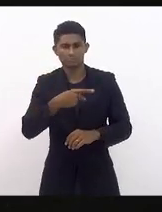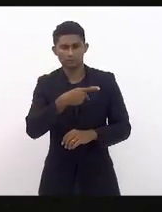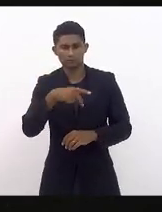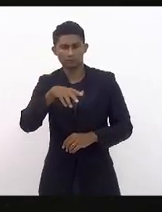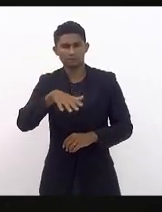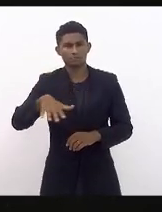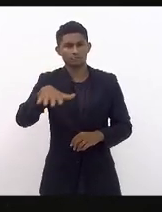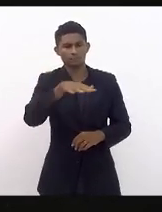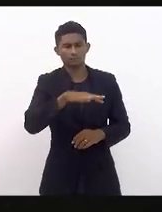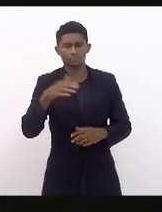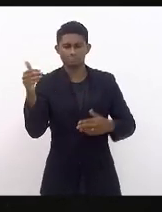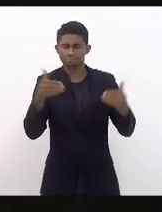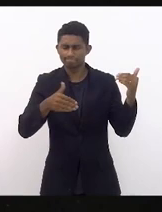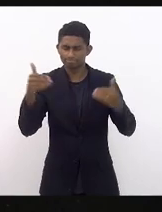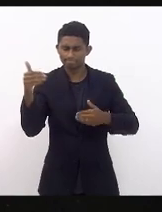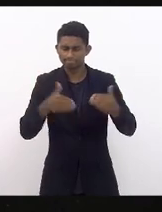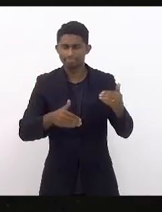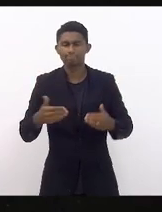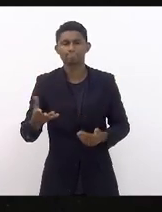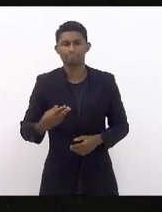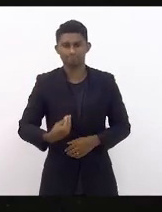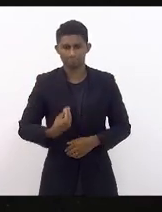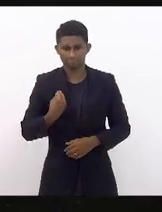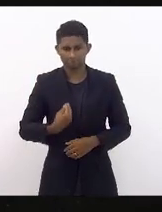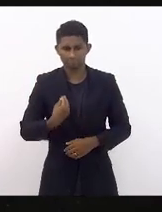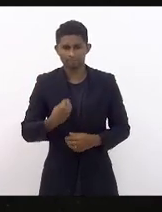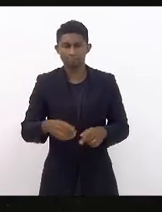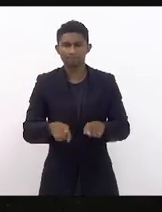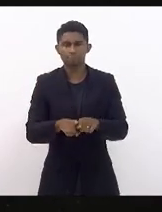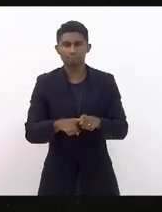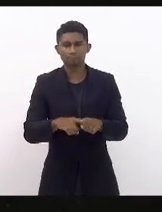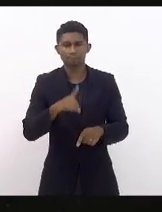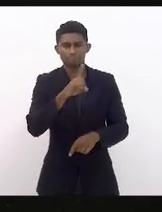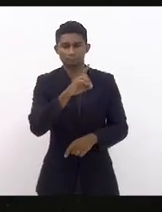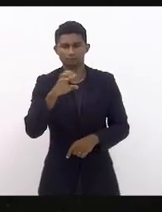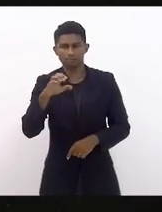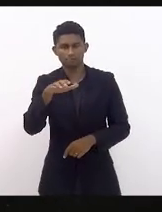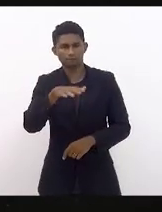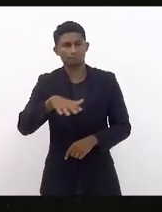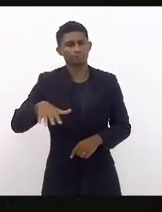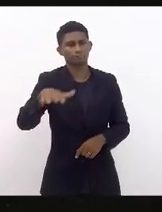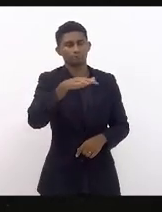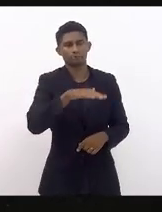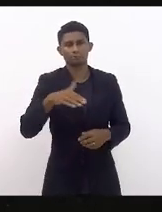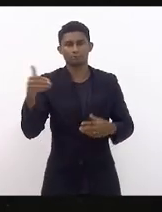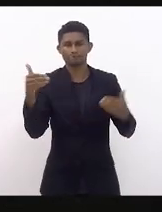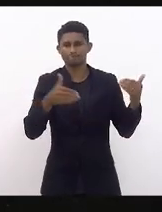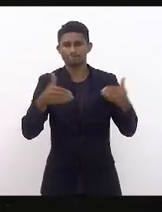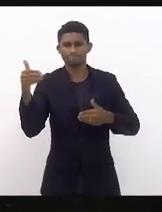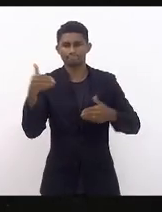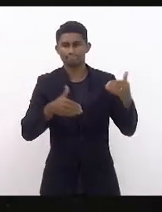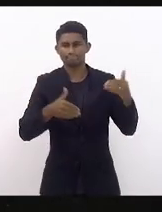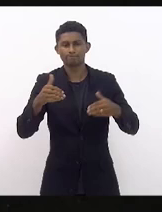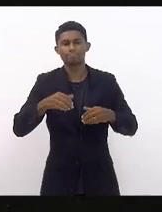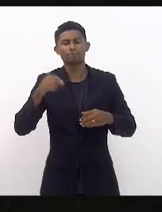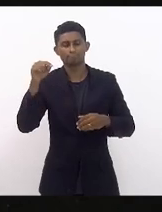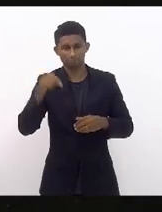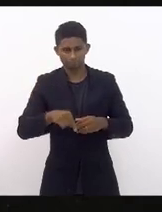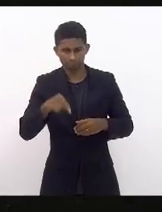pastores que aqui estão, a todos os diáconos que aqui estão prestigiando essa